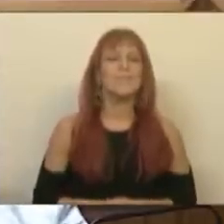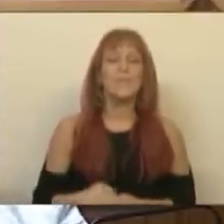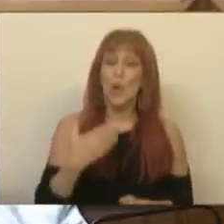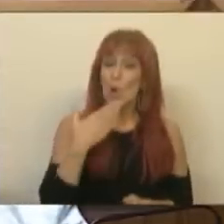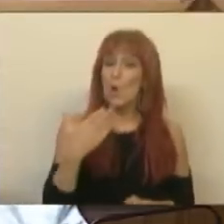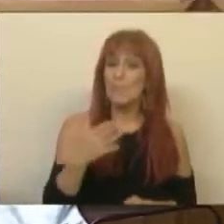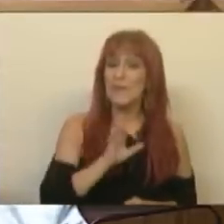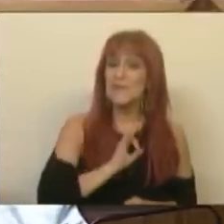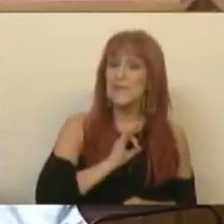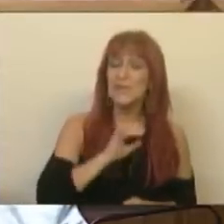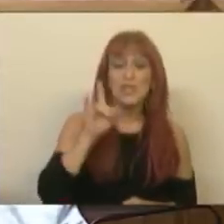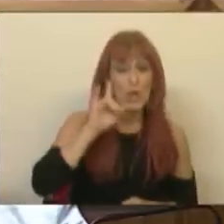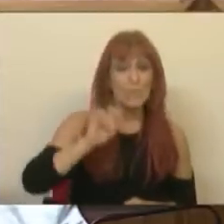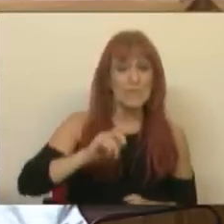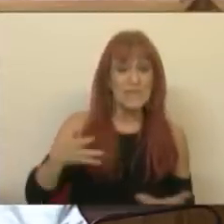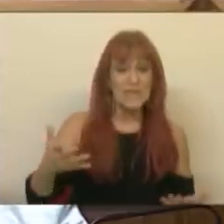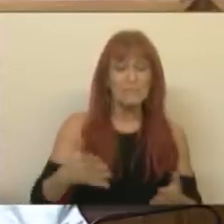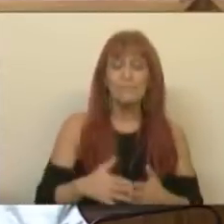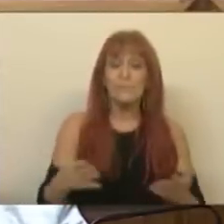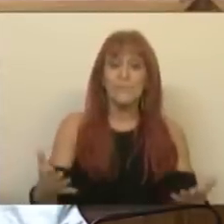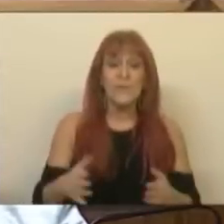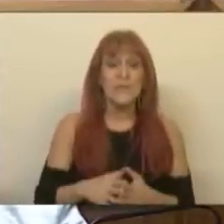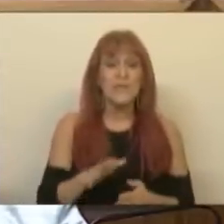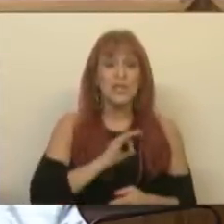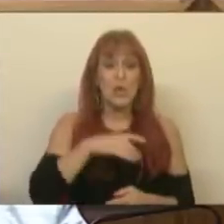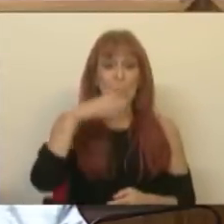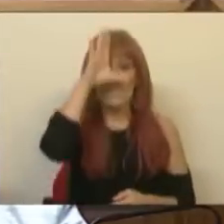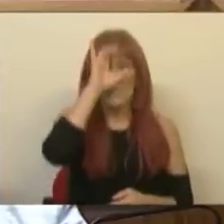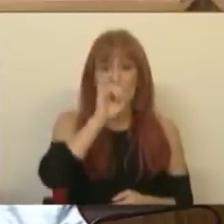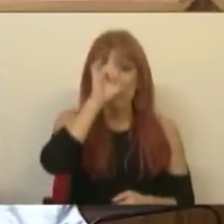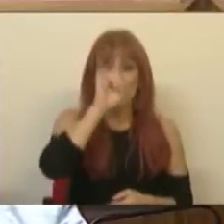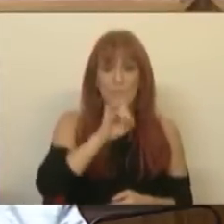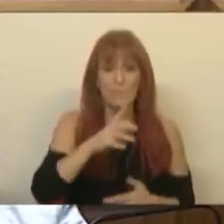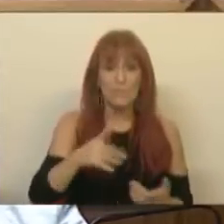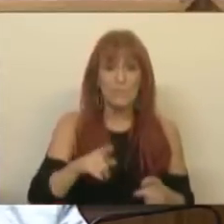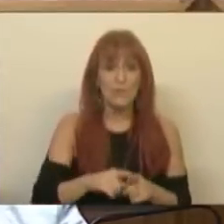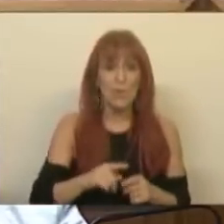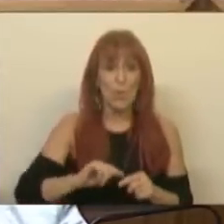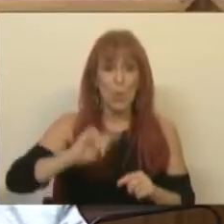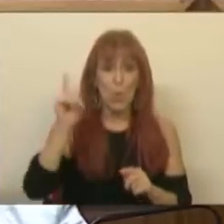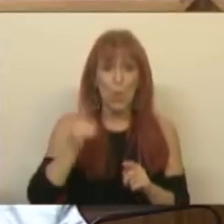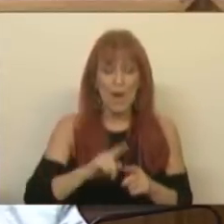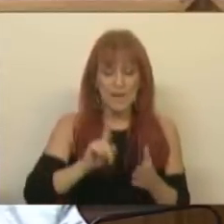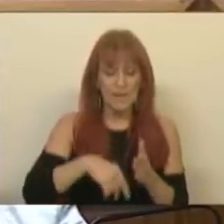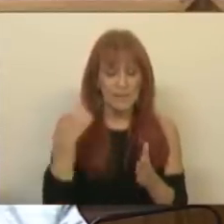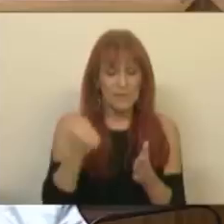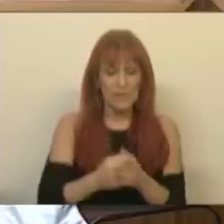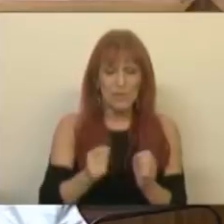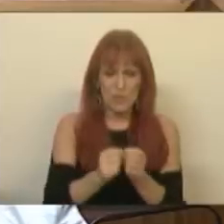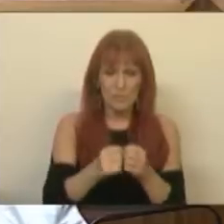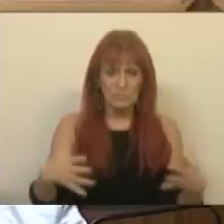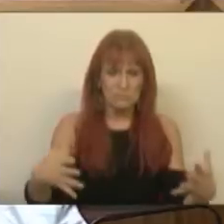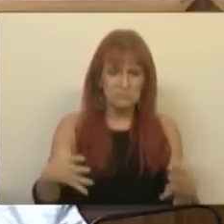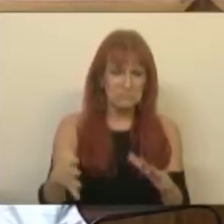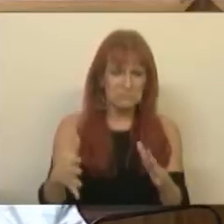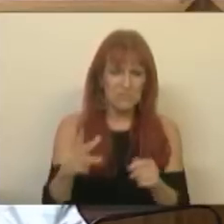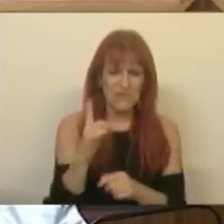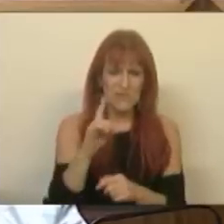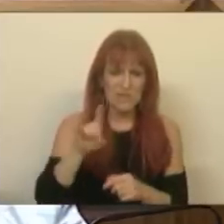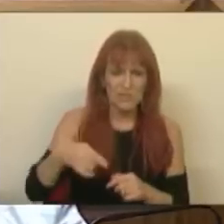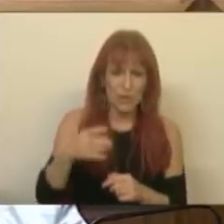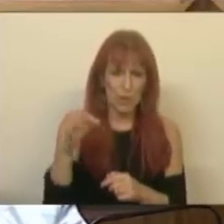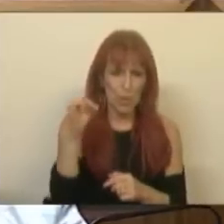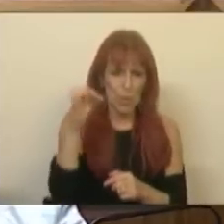Muito obrigado senhor presidente senhor primeiro ministro no ano que terminou tivemos um crescimento de cerca de